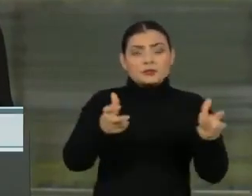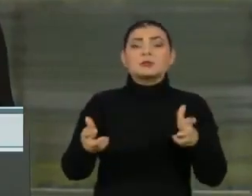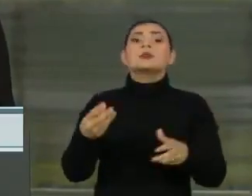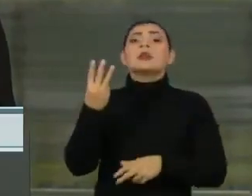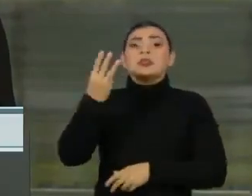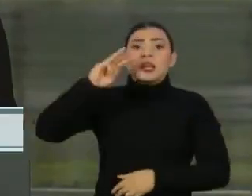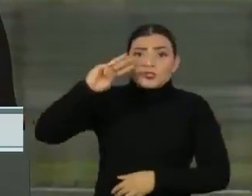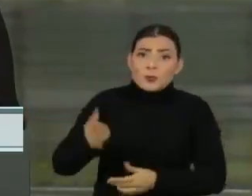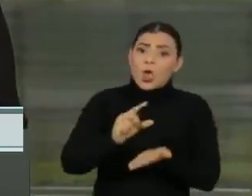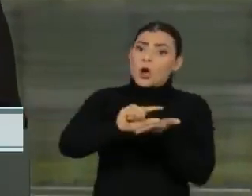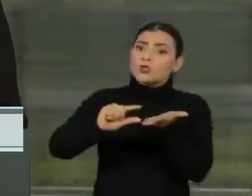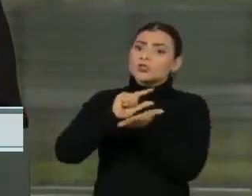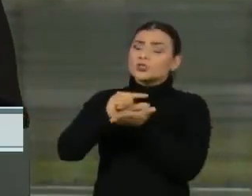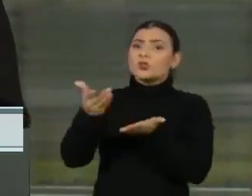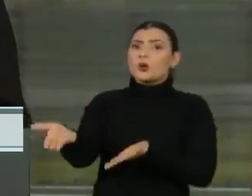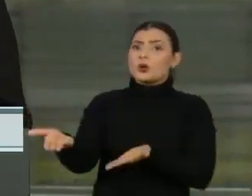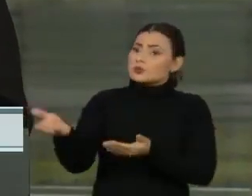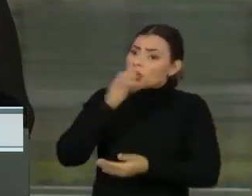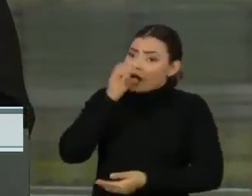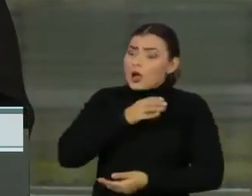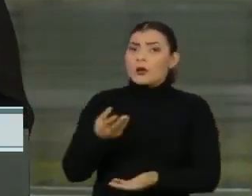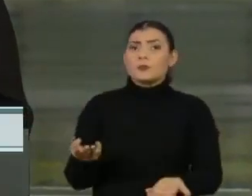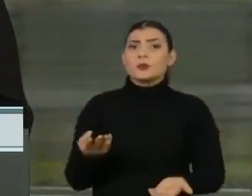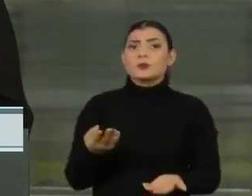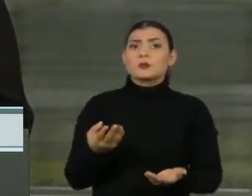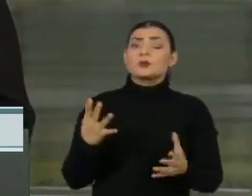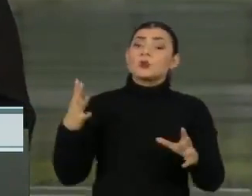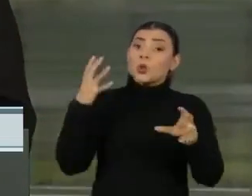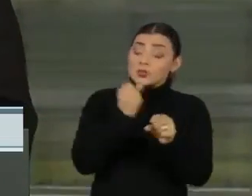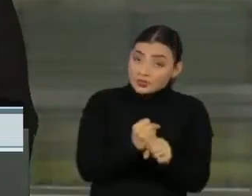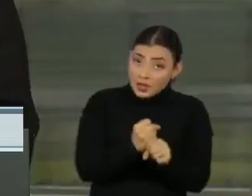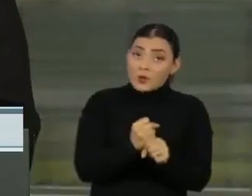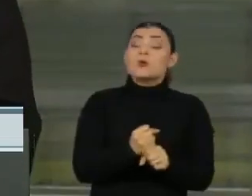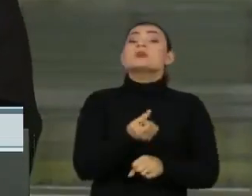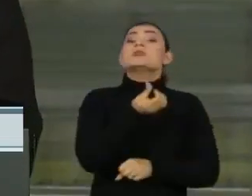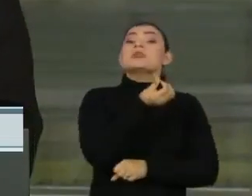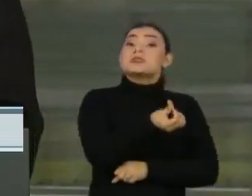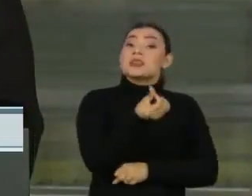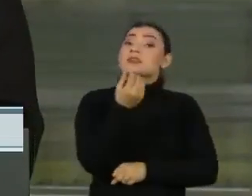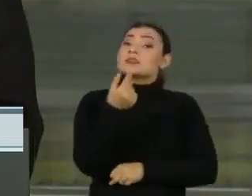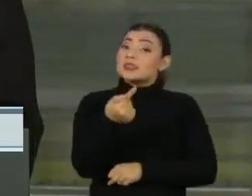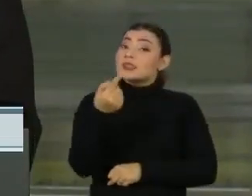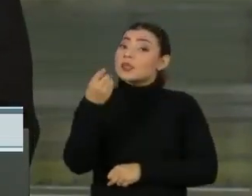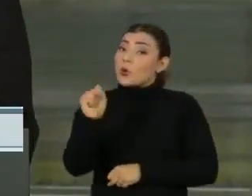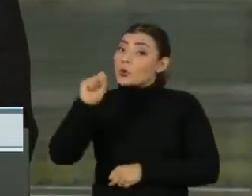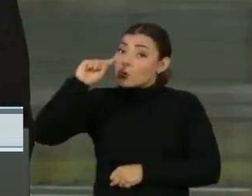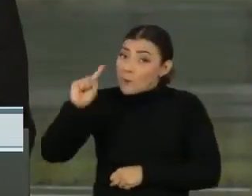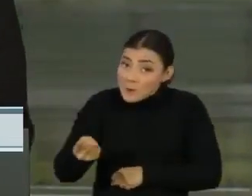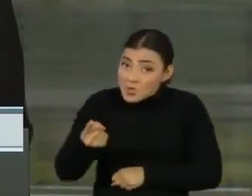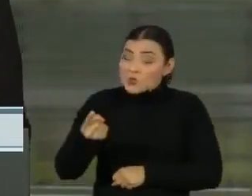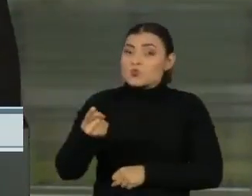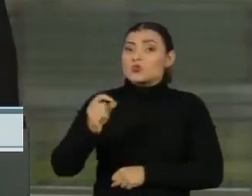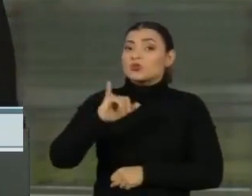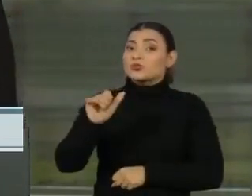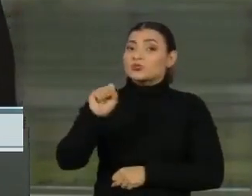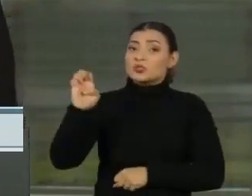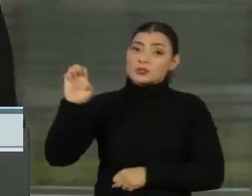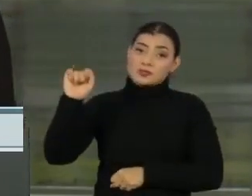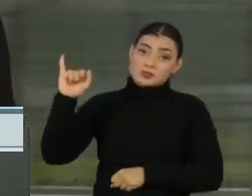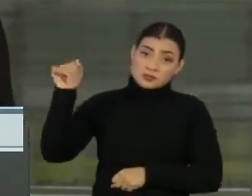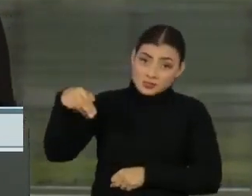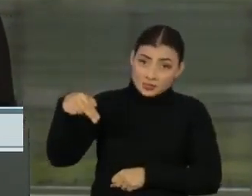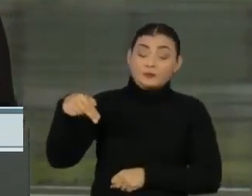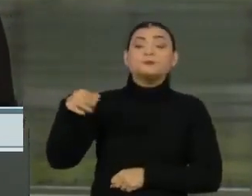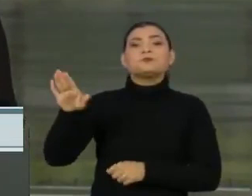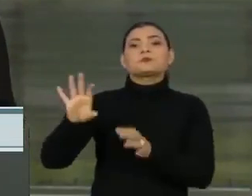3 milhões de doses, perdão, deste total de 678 mil vacinas da Janssen, elas